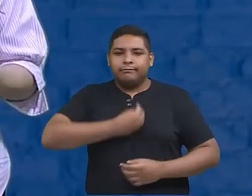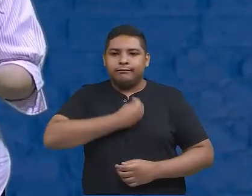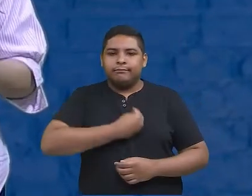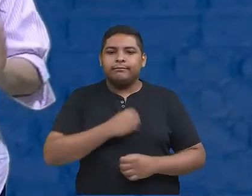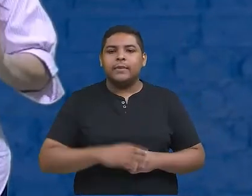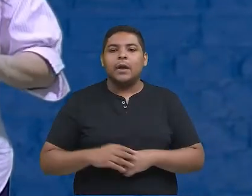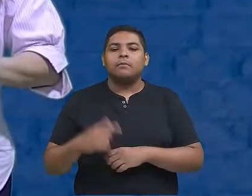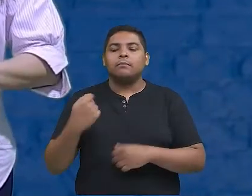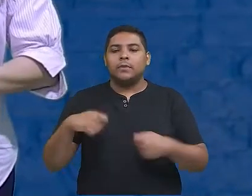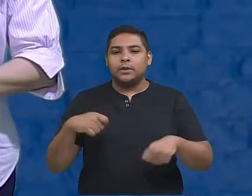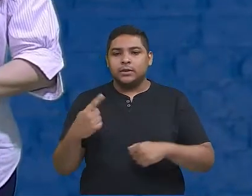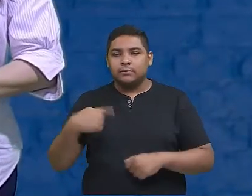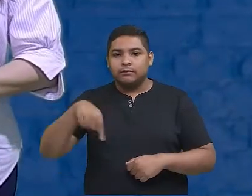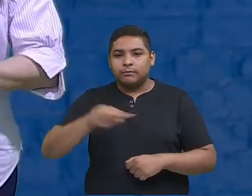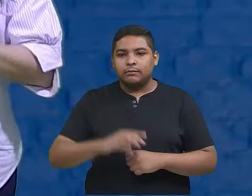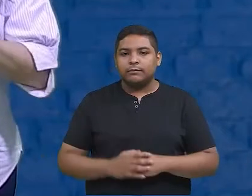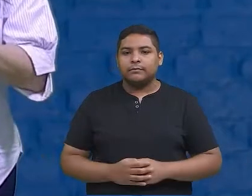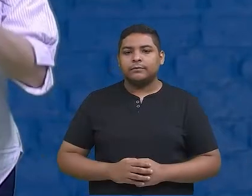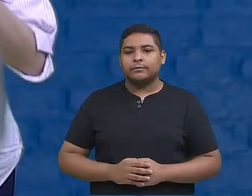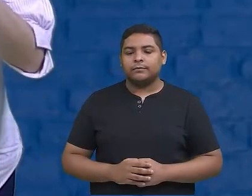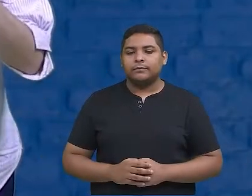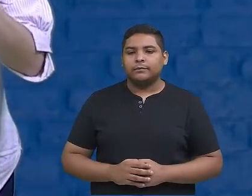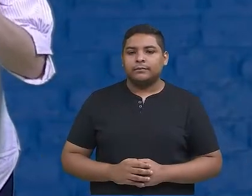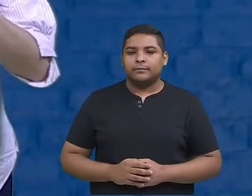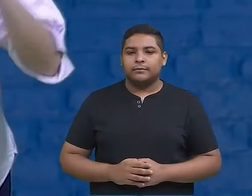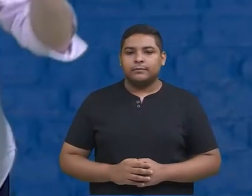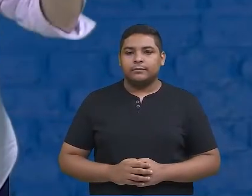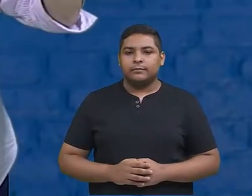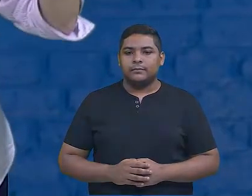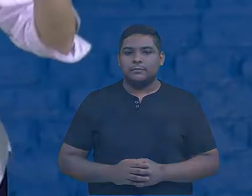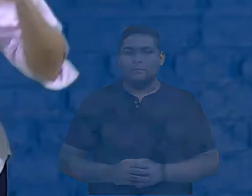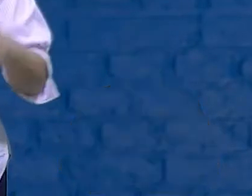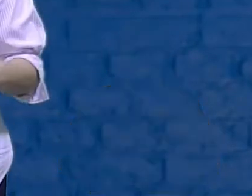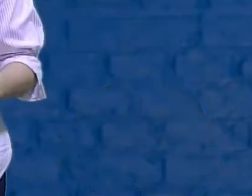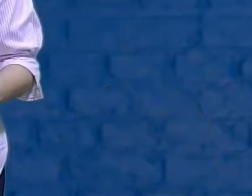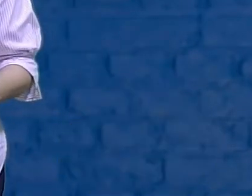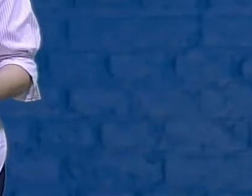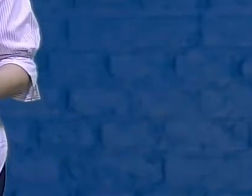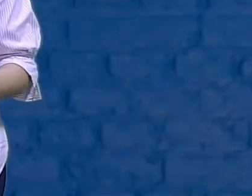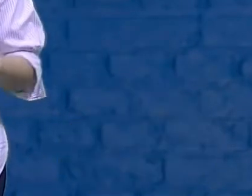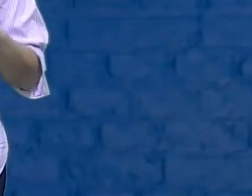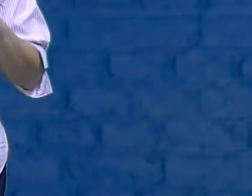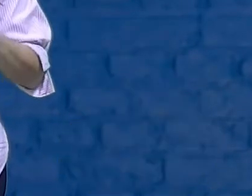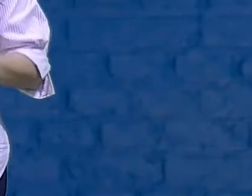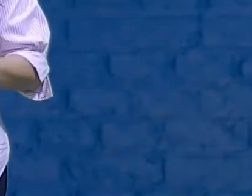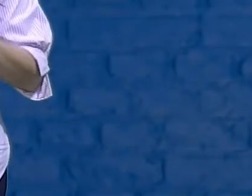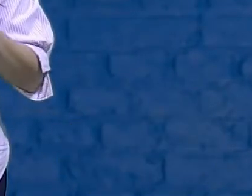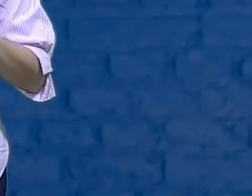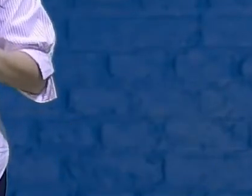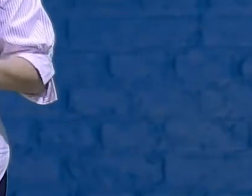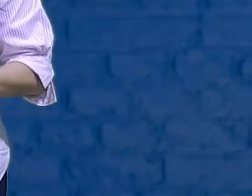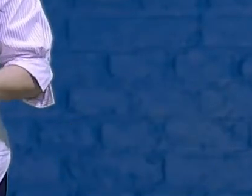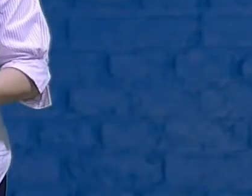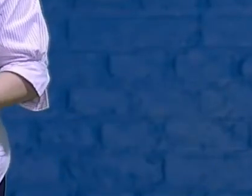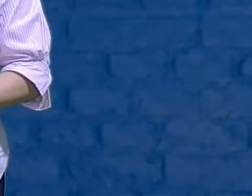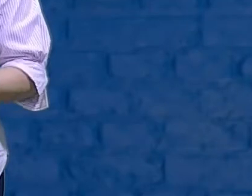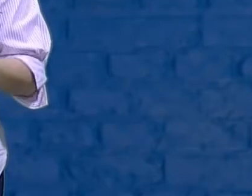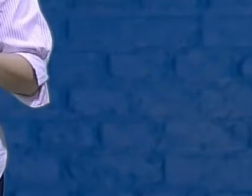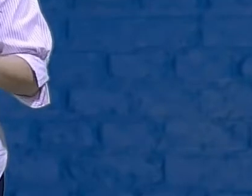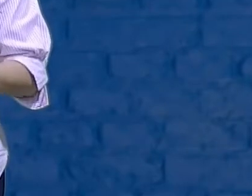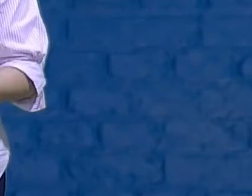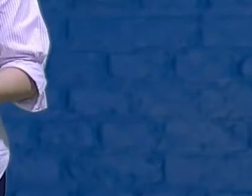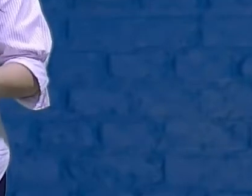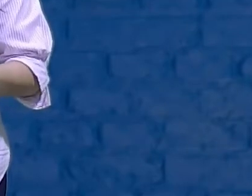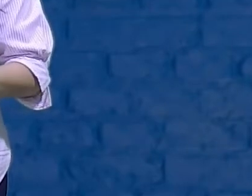bem? Aí vem a situação dessas macrocompetências da